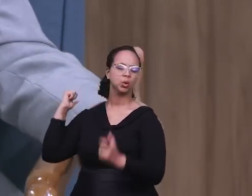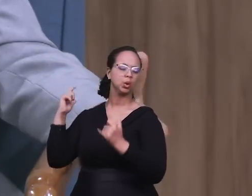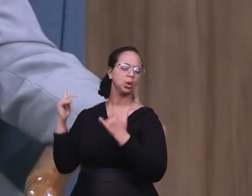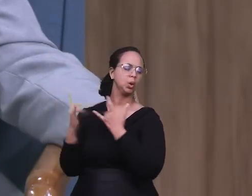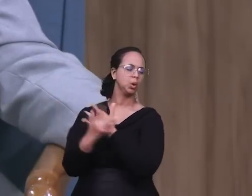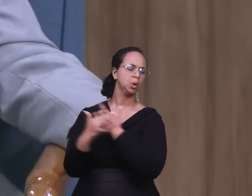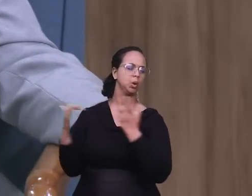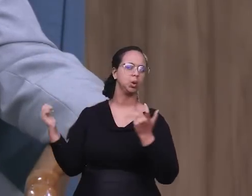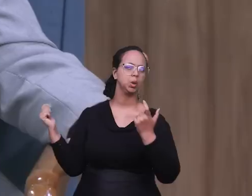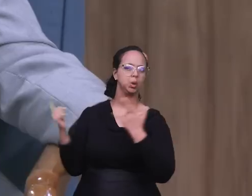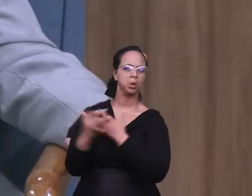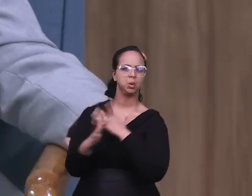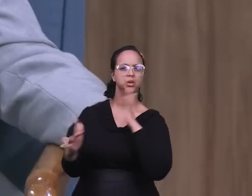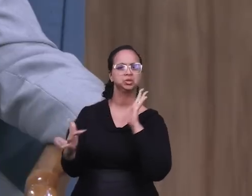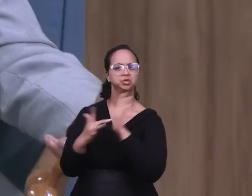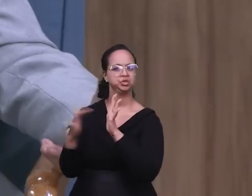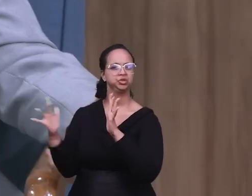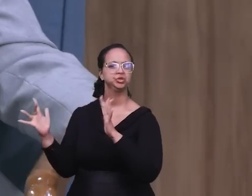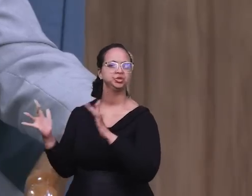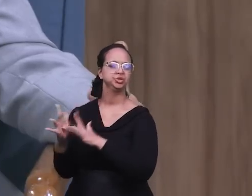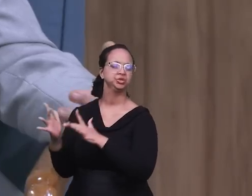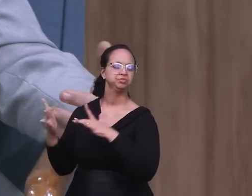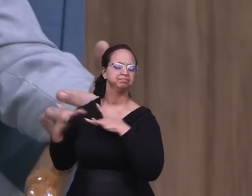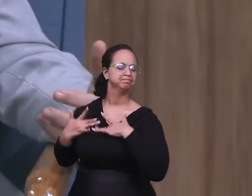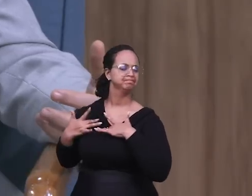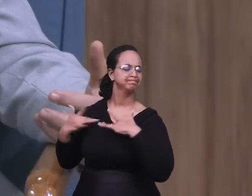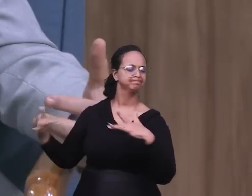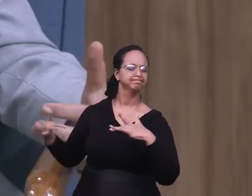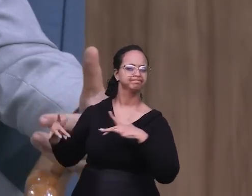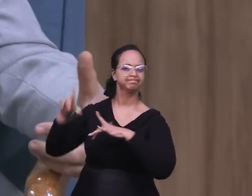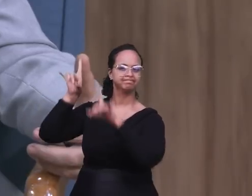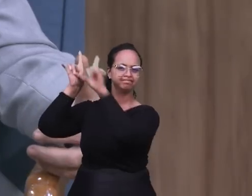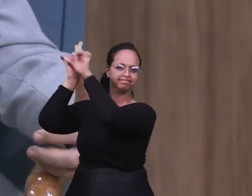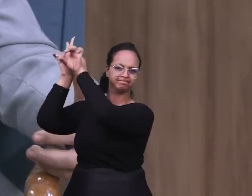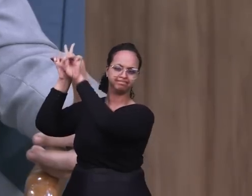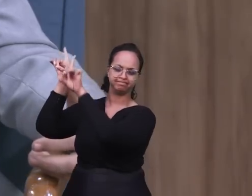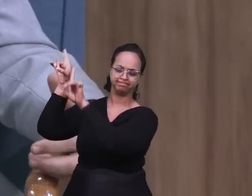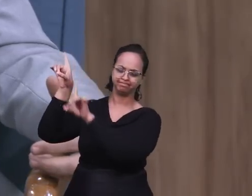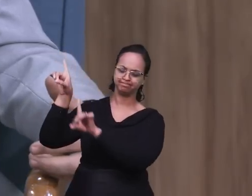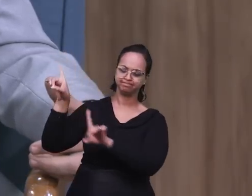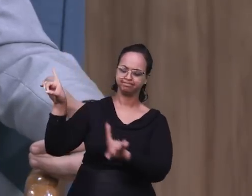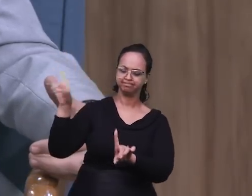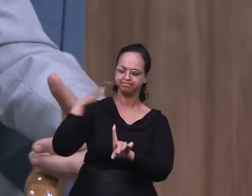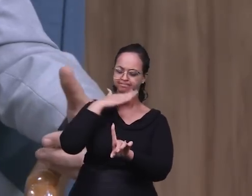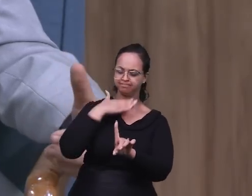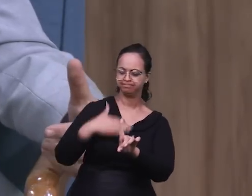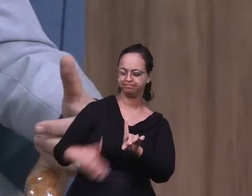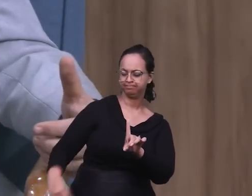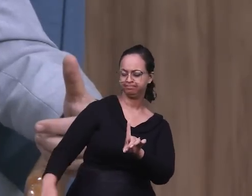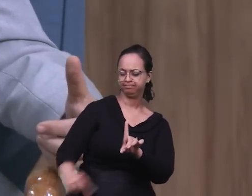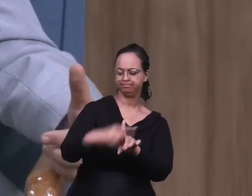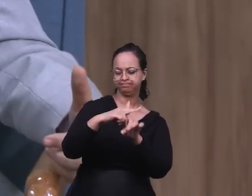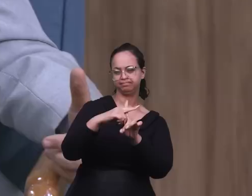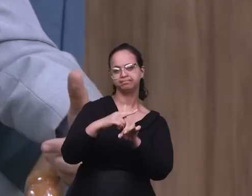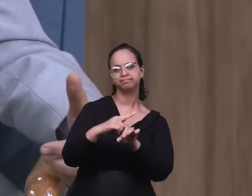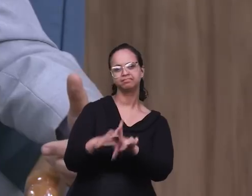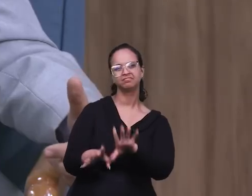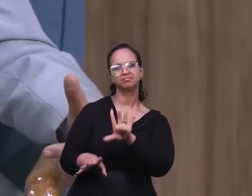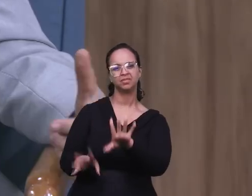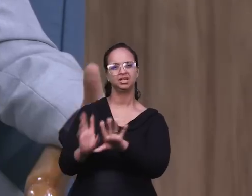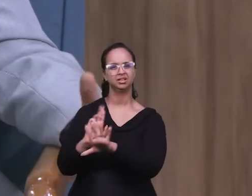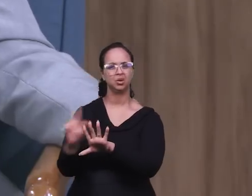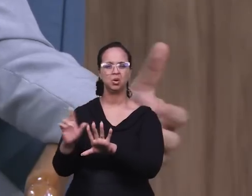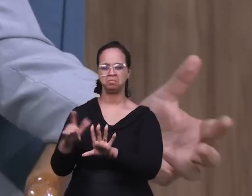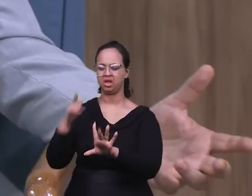tamanha glória, o Senhor Jesus se permitiu se tornar homem, e não um homem